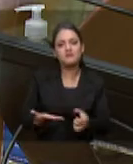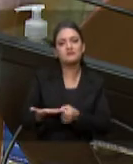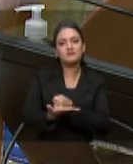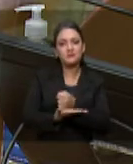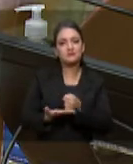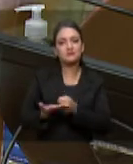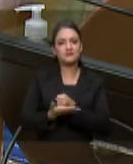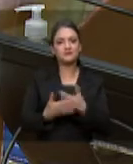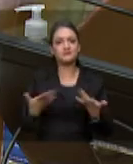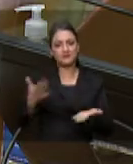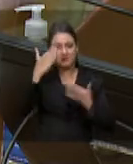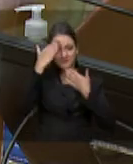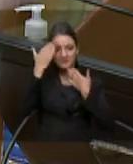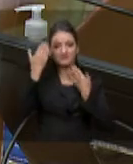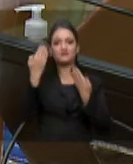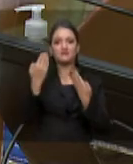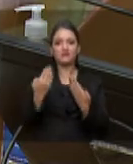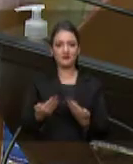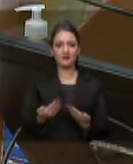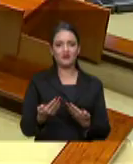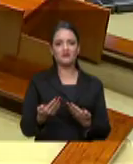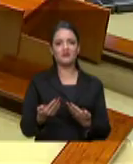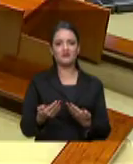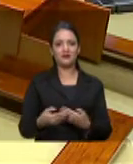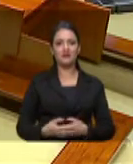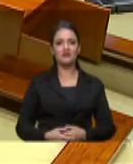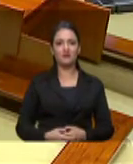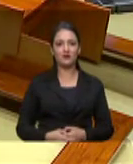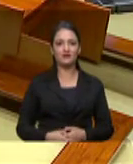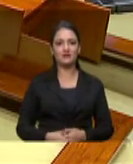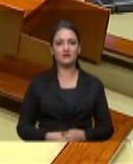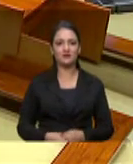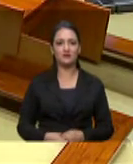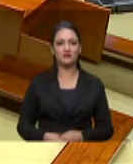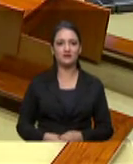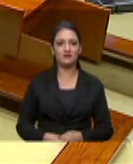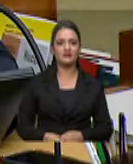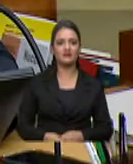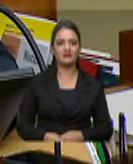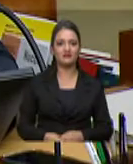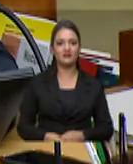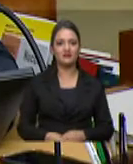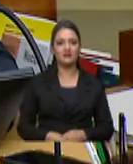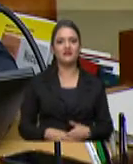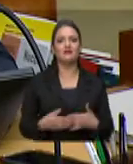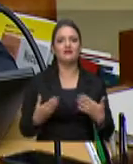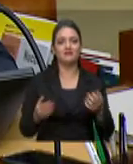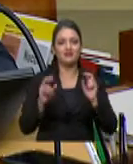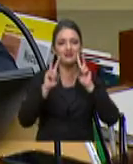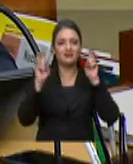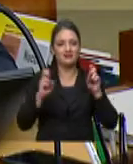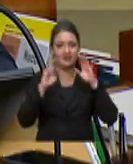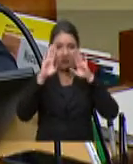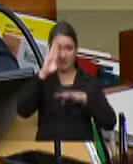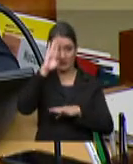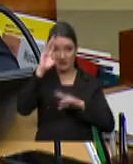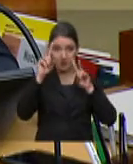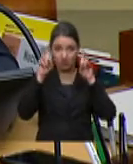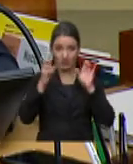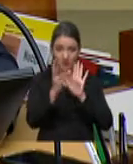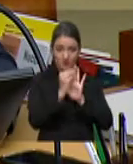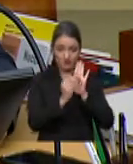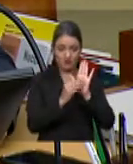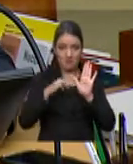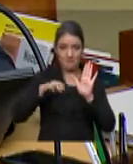Muito obrigada, Vossa Excelência. Obrigado, ministra. Como eu ia dizendo, no tocante ao mérito, eu